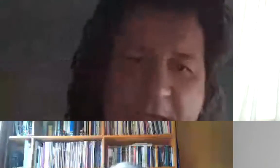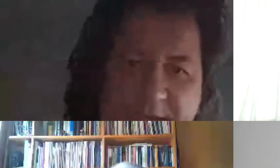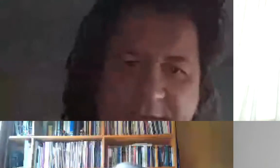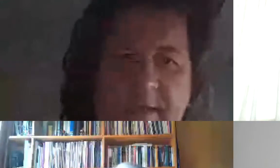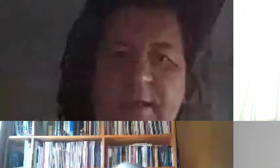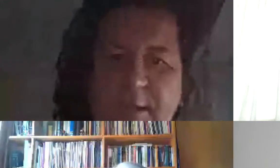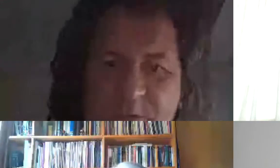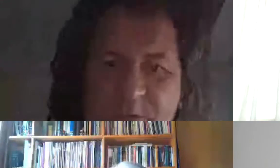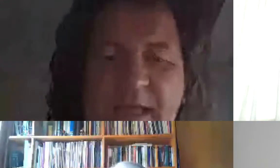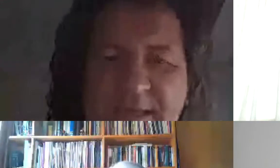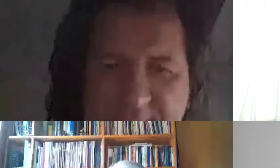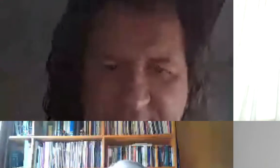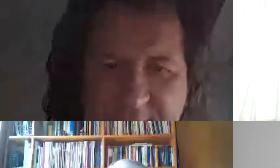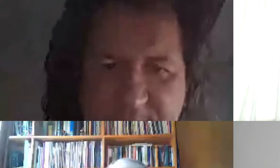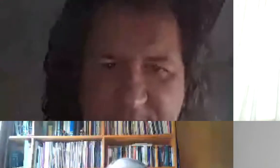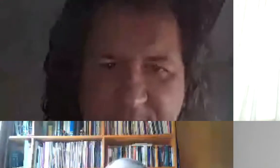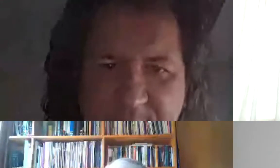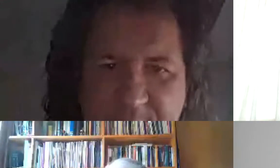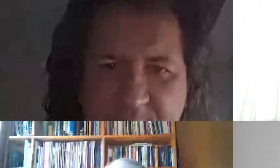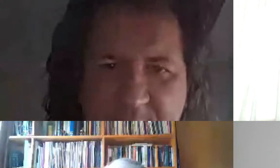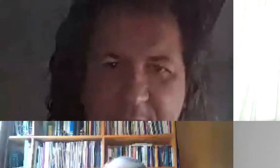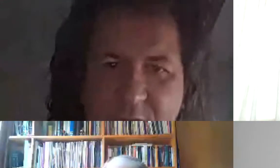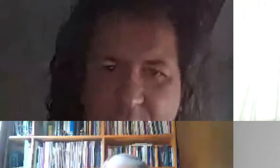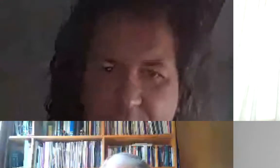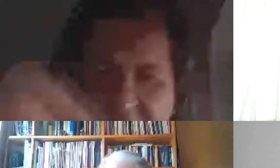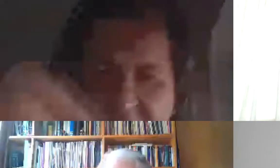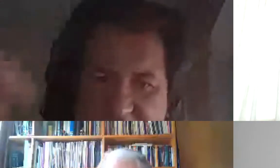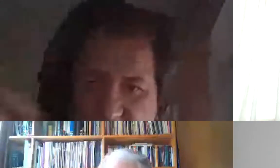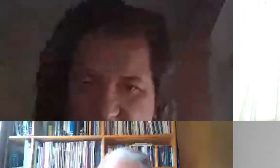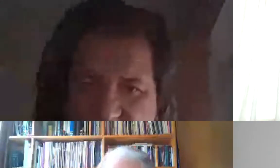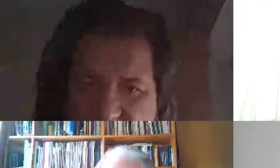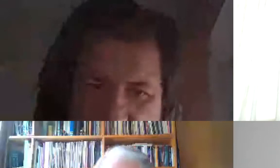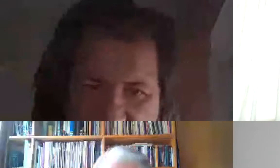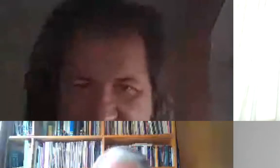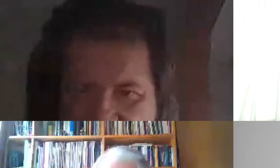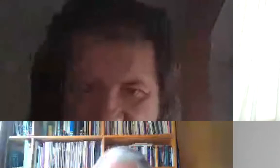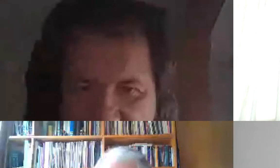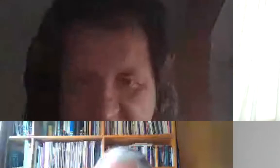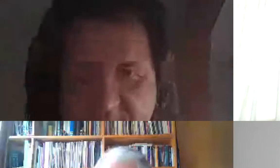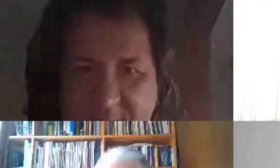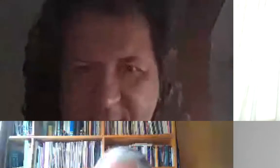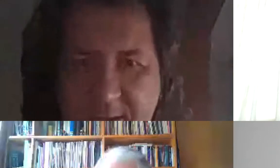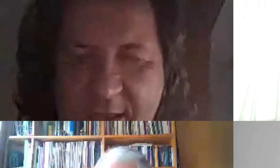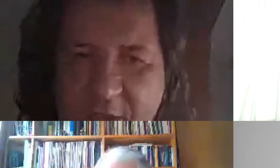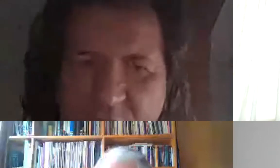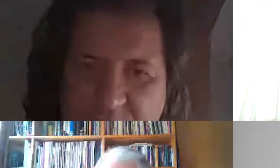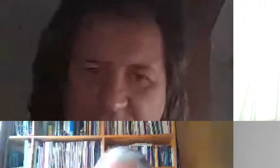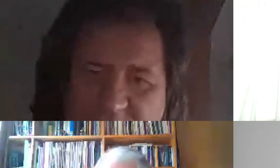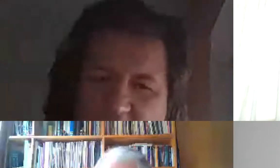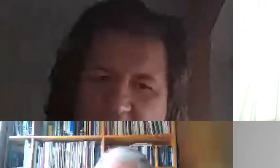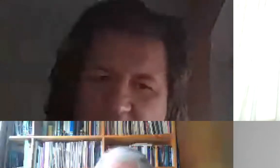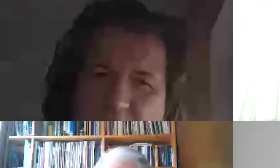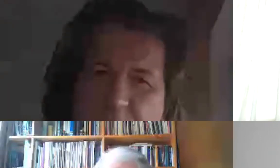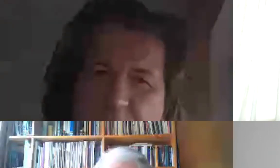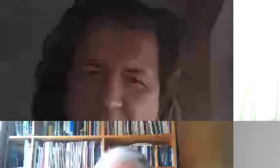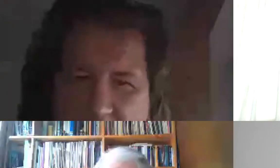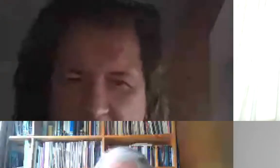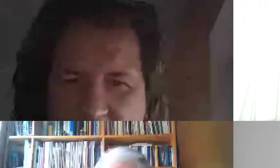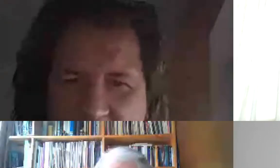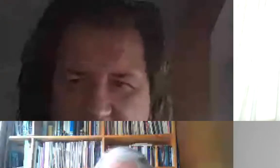os lugares em hospitais. Então, estas conexões hoje são